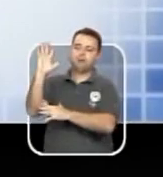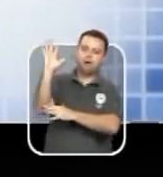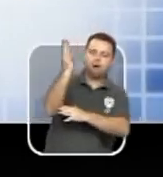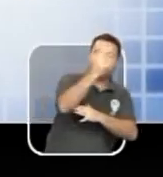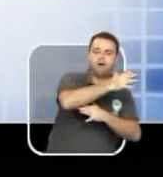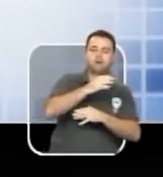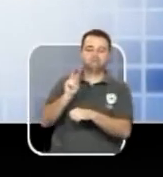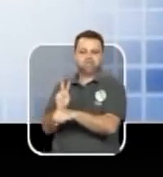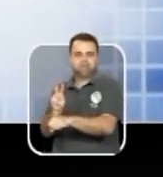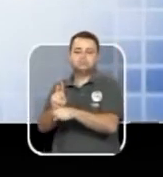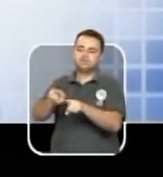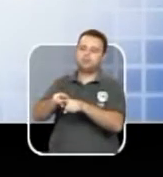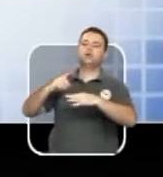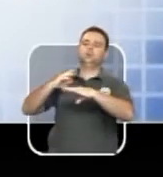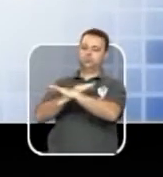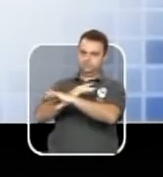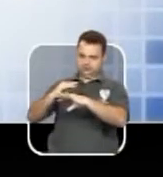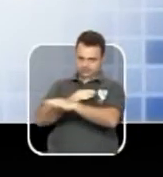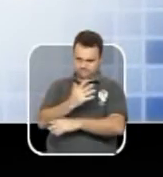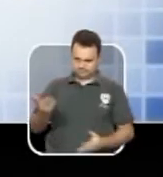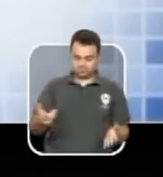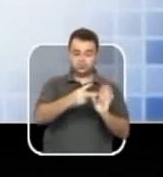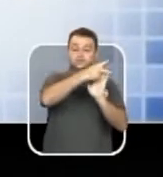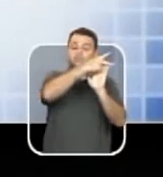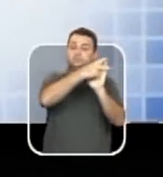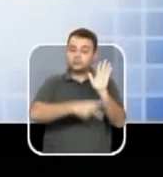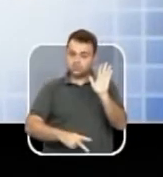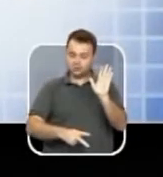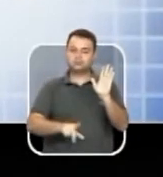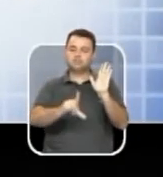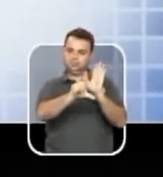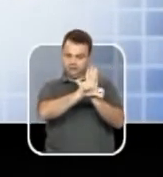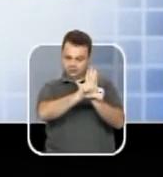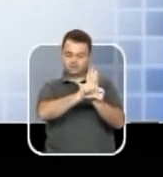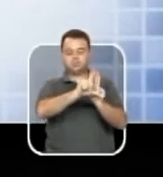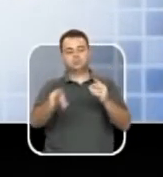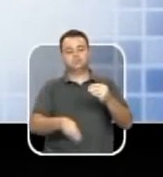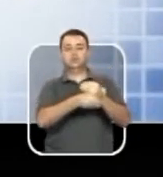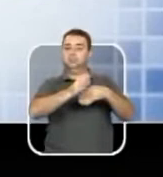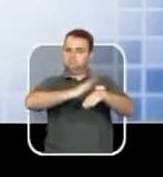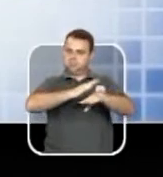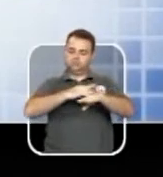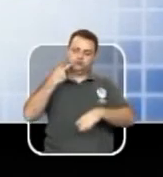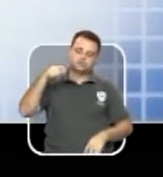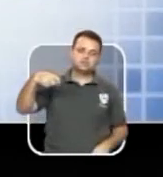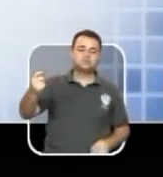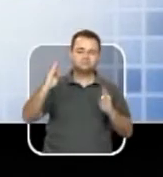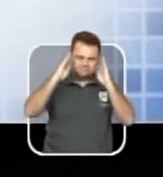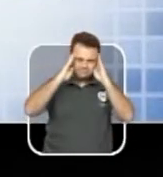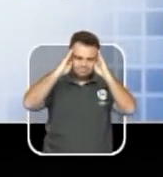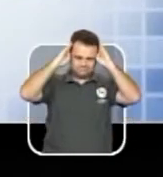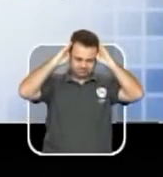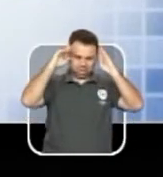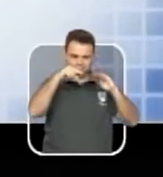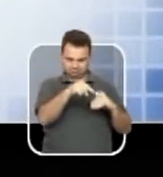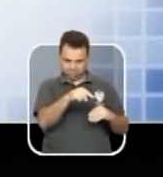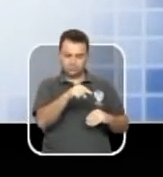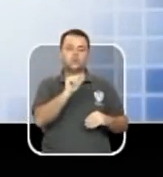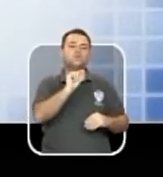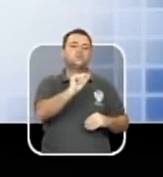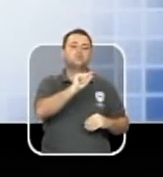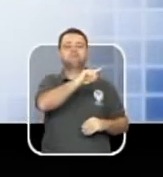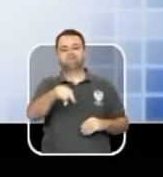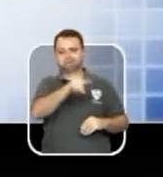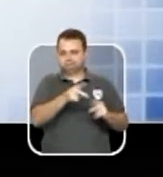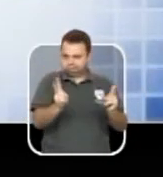urbanismo. Foi mantido o veto total ao projeto de lei de complementar de Paulo Paulera, do Progressistas, que fixa em